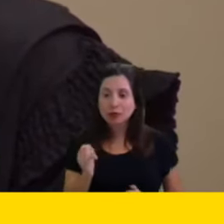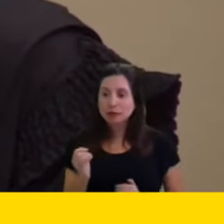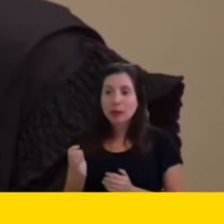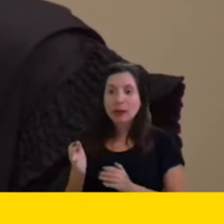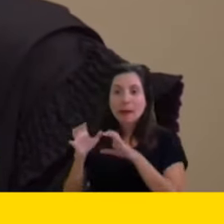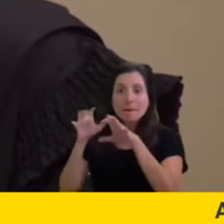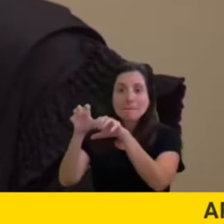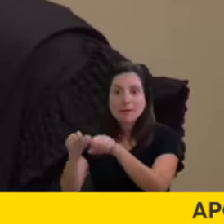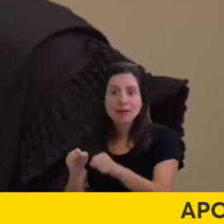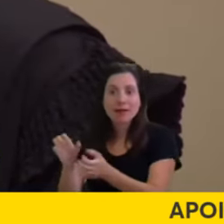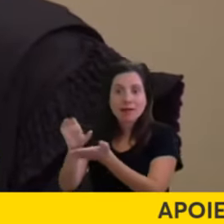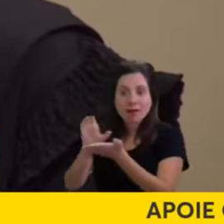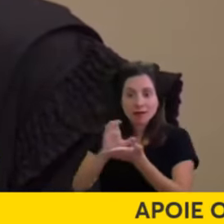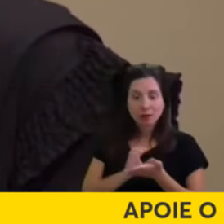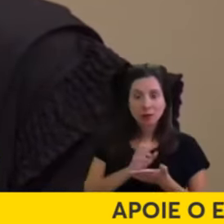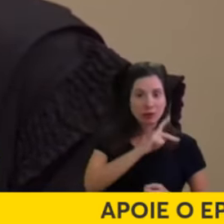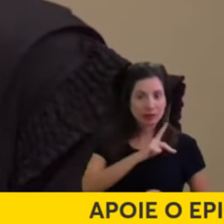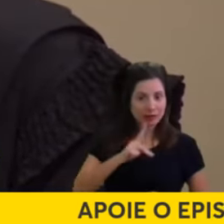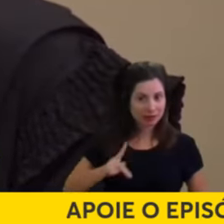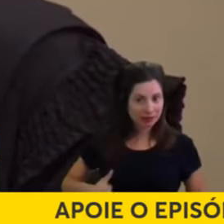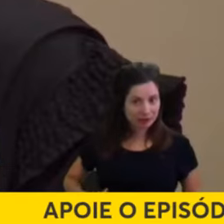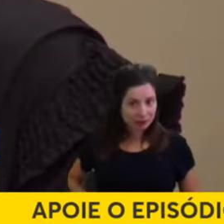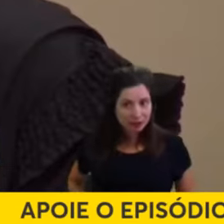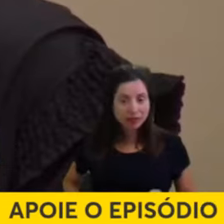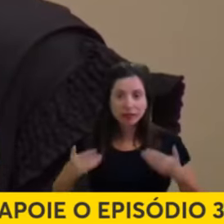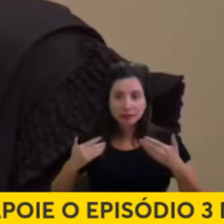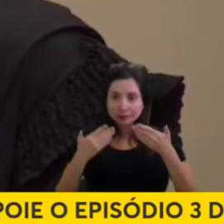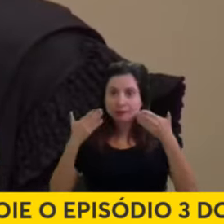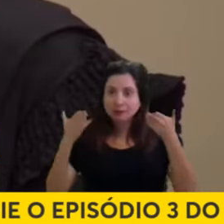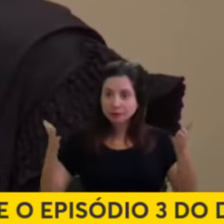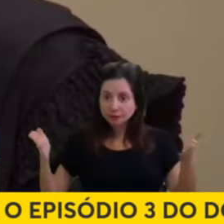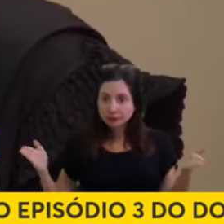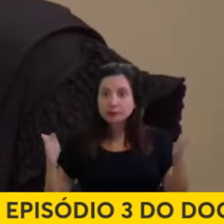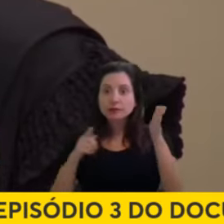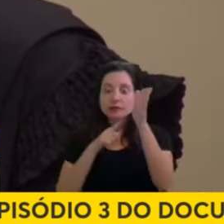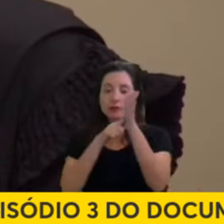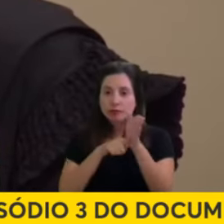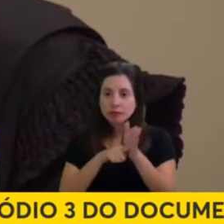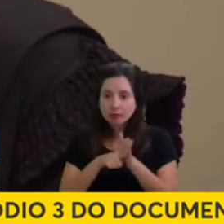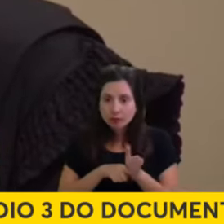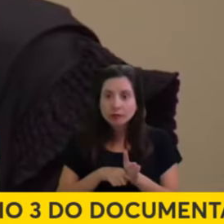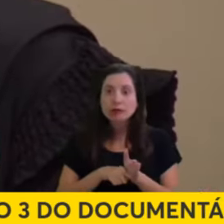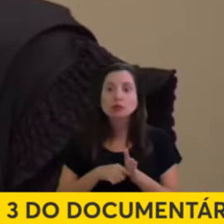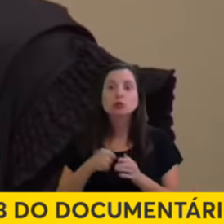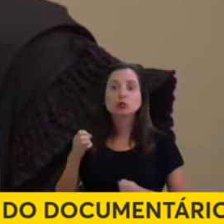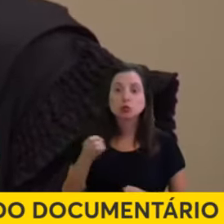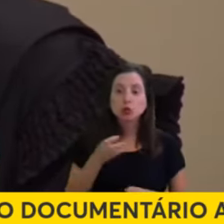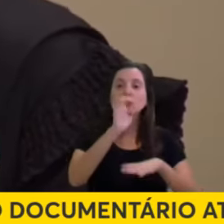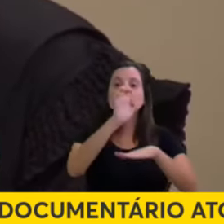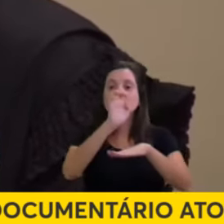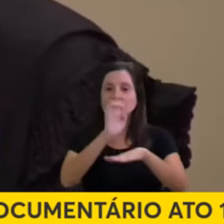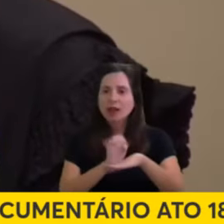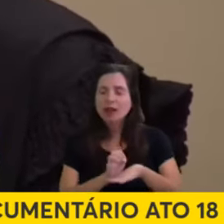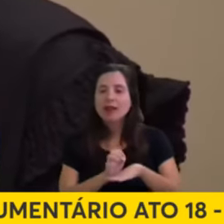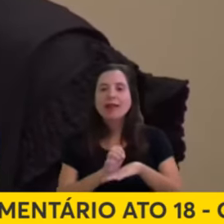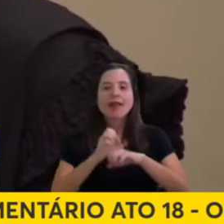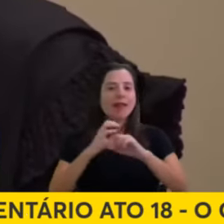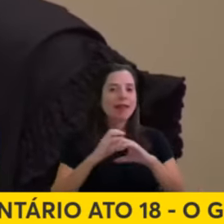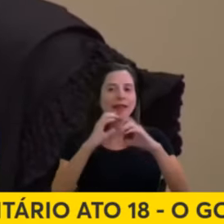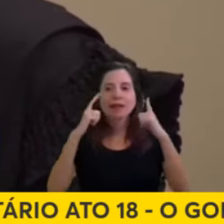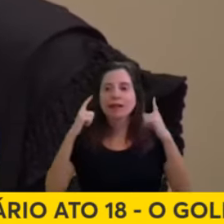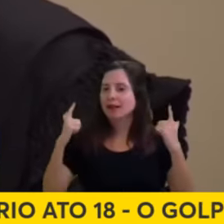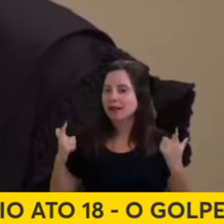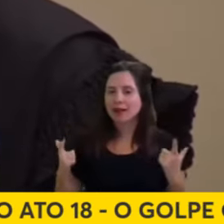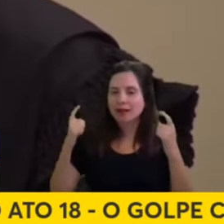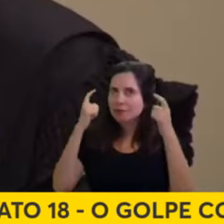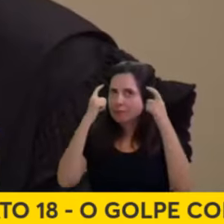que o então Presidente da República teve no cargo para apurar as despesas na campanha ao Senador pelo então novo estado é Evidente no raciocínio da Inicial